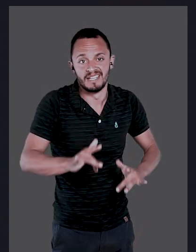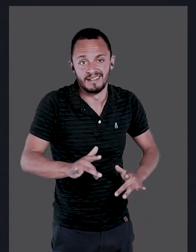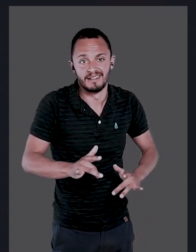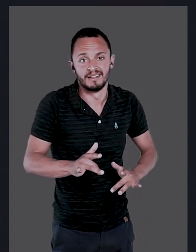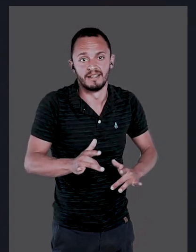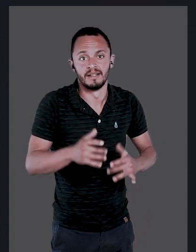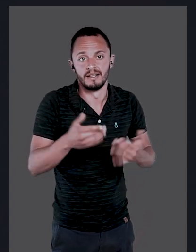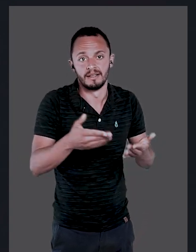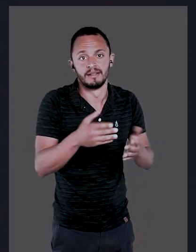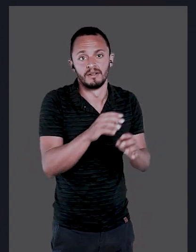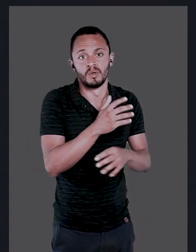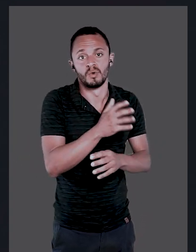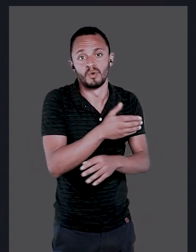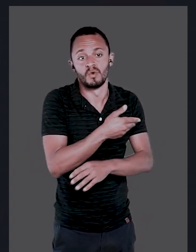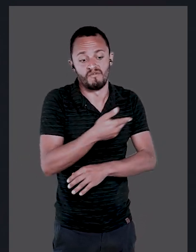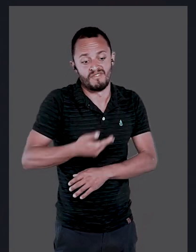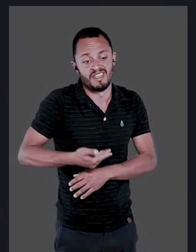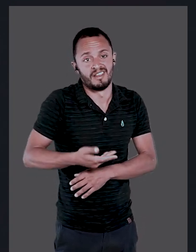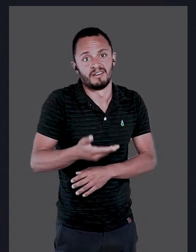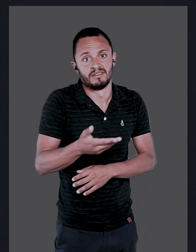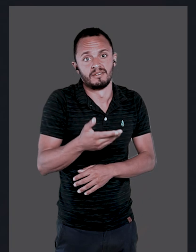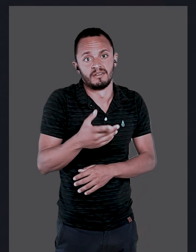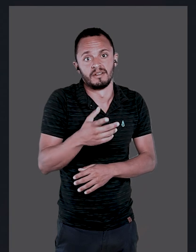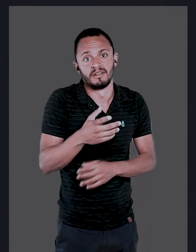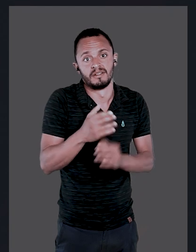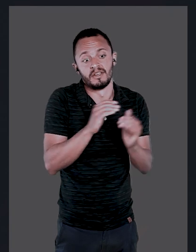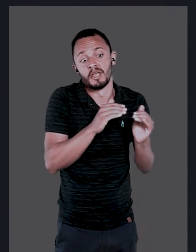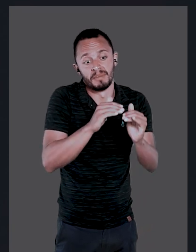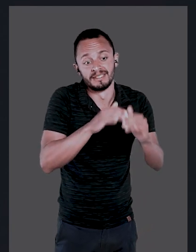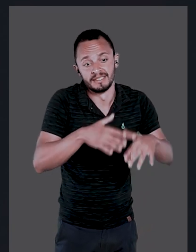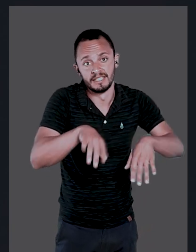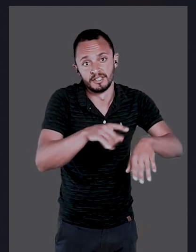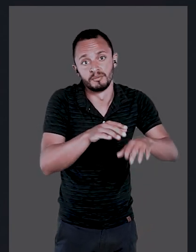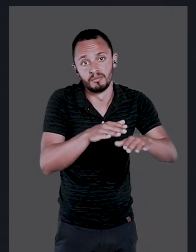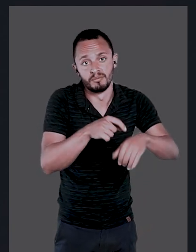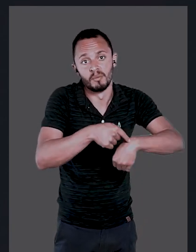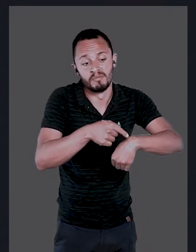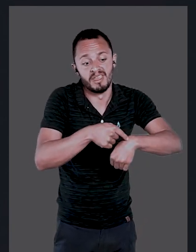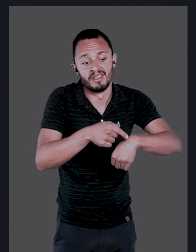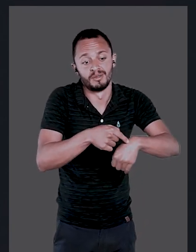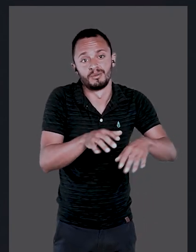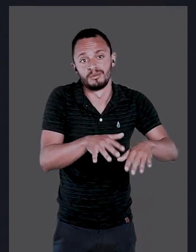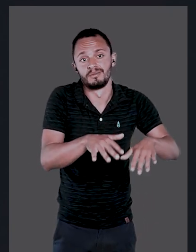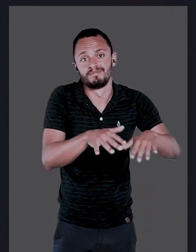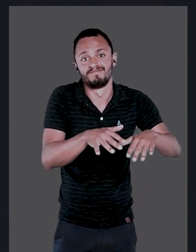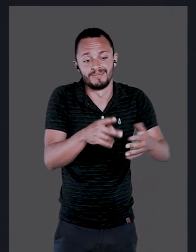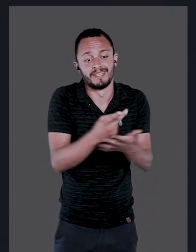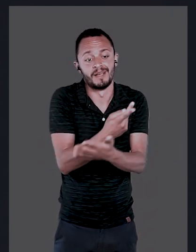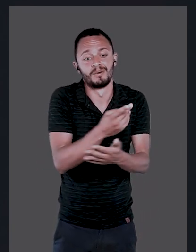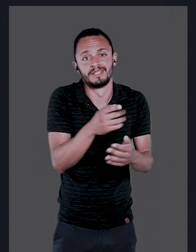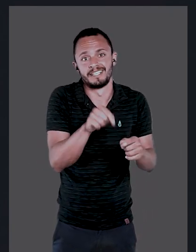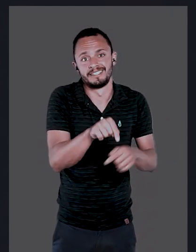que é o governo que vos representa neste momento, mas também sei